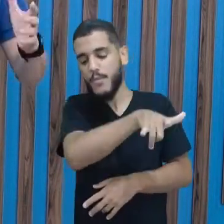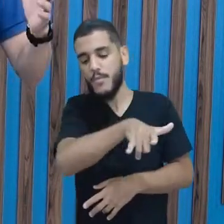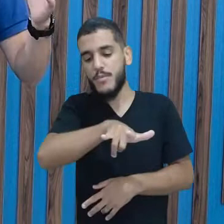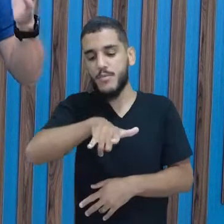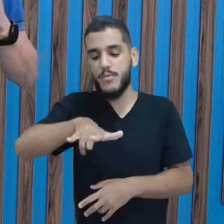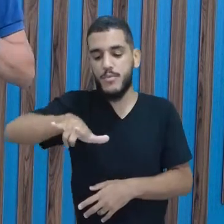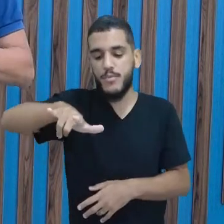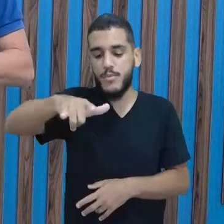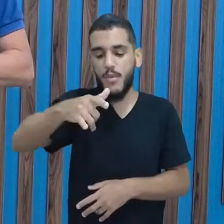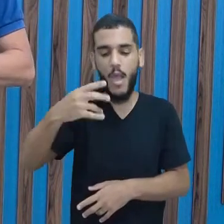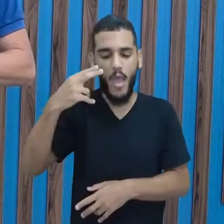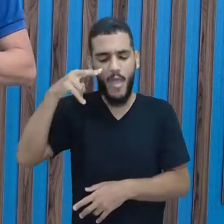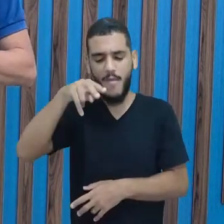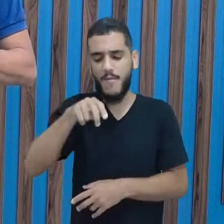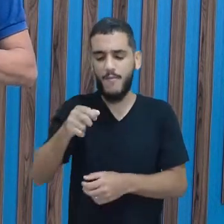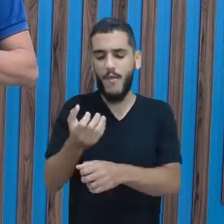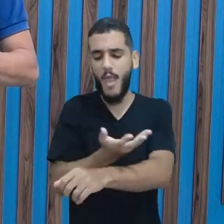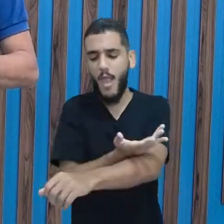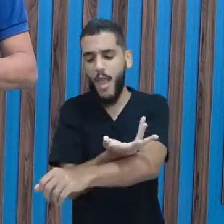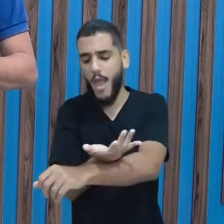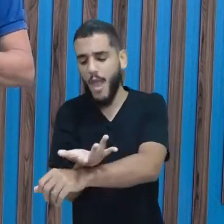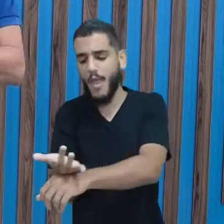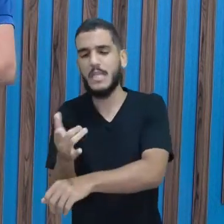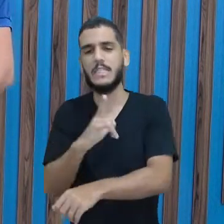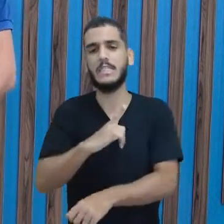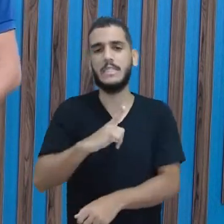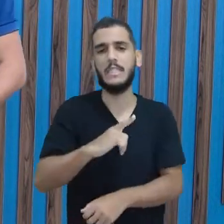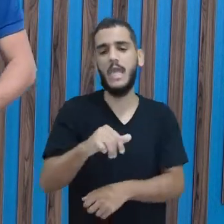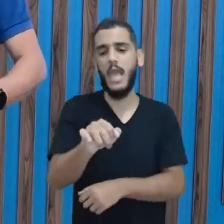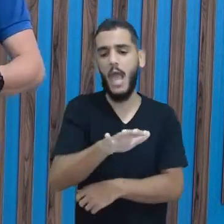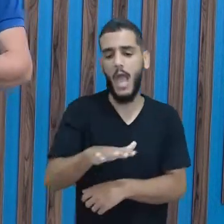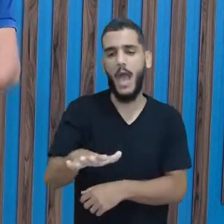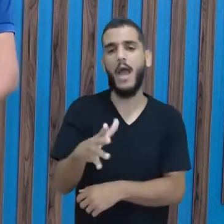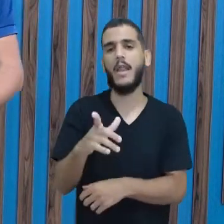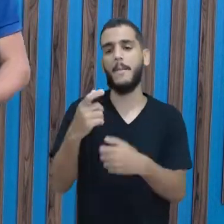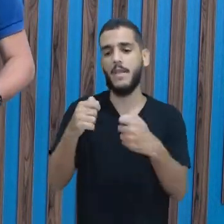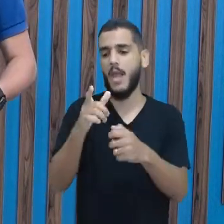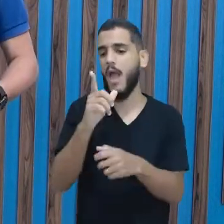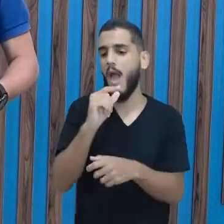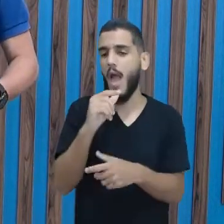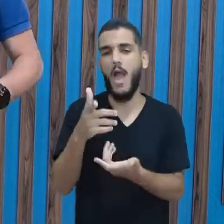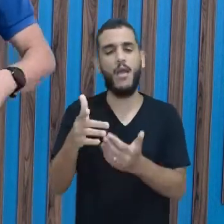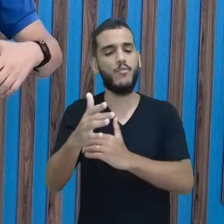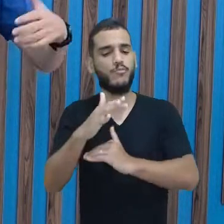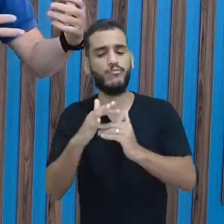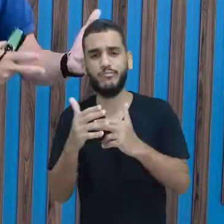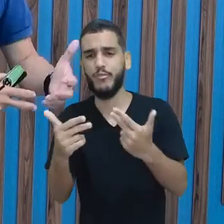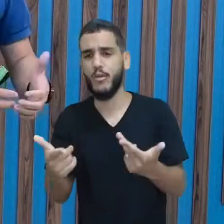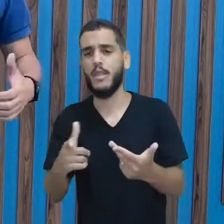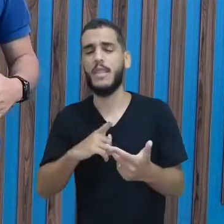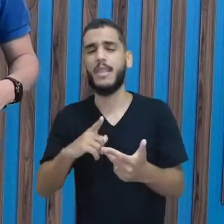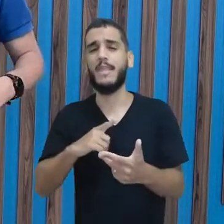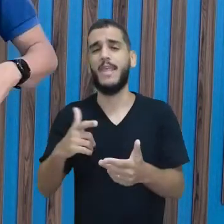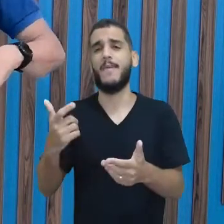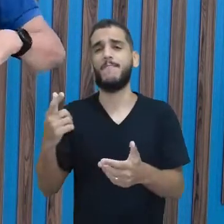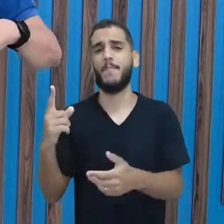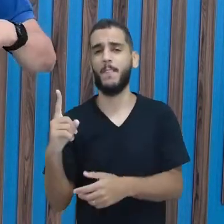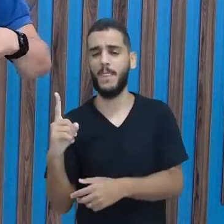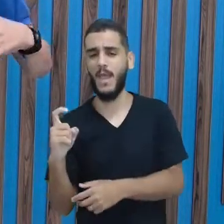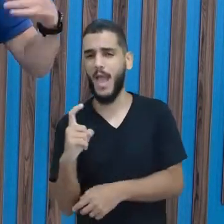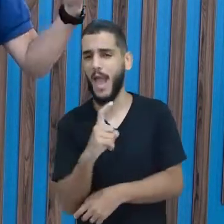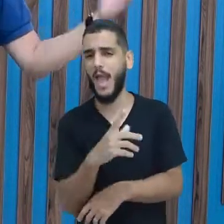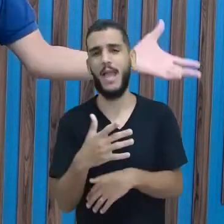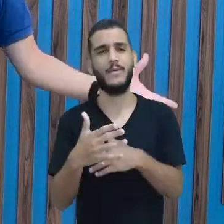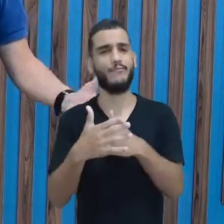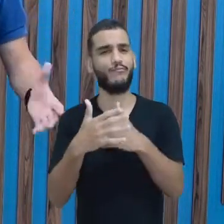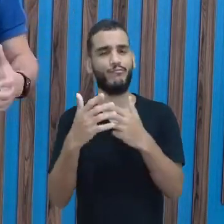vê onde tem áreas que está menos úmida, que precisa de mais água, né? Se tem uma peste, né? Aí